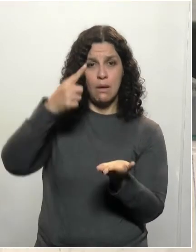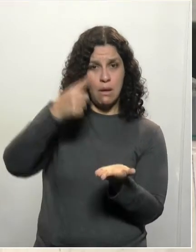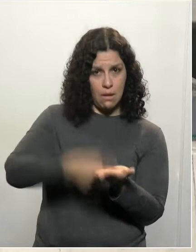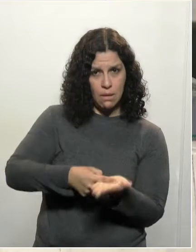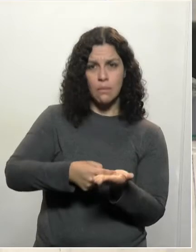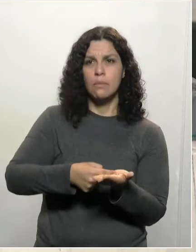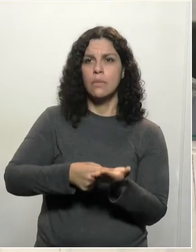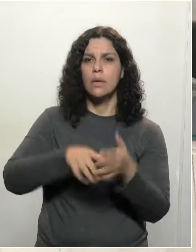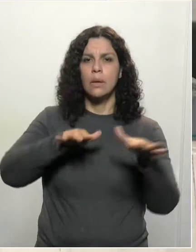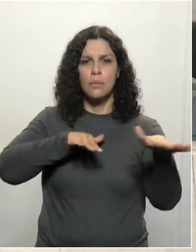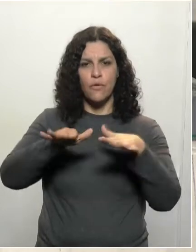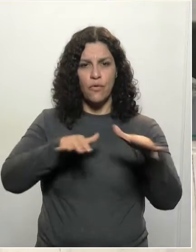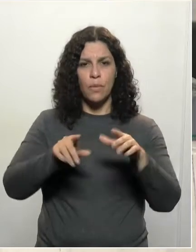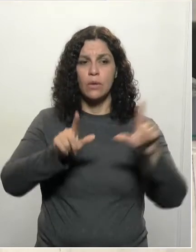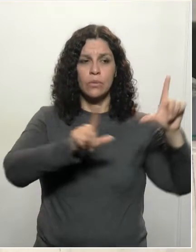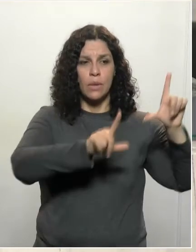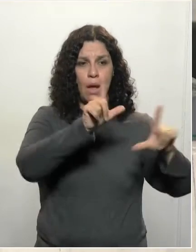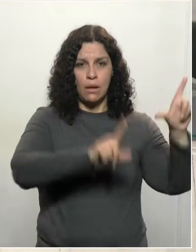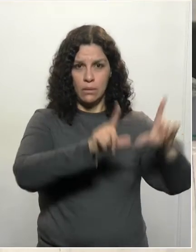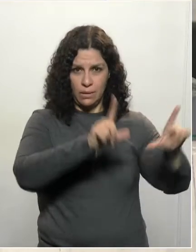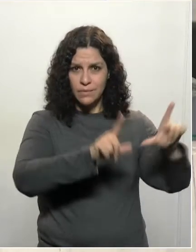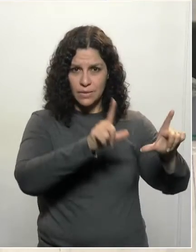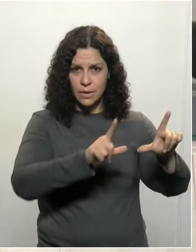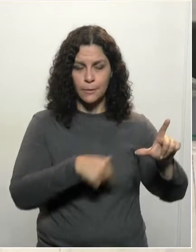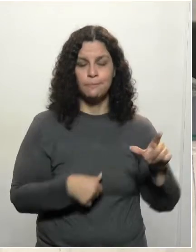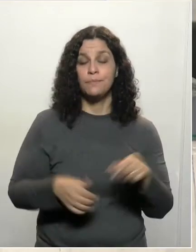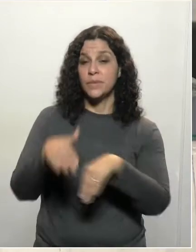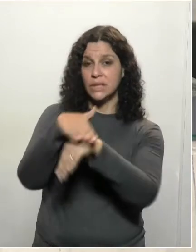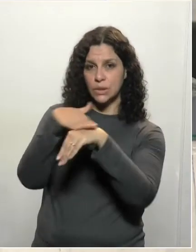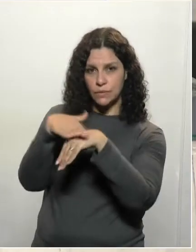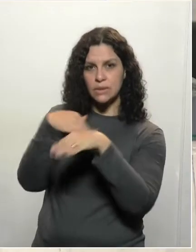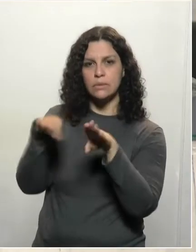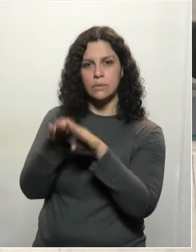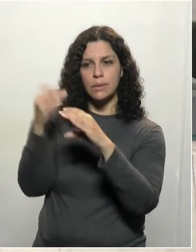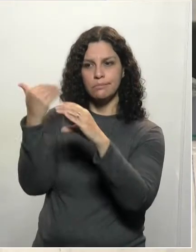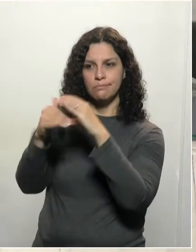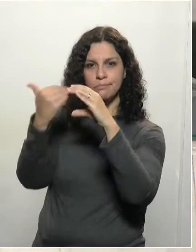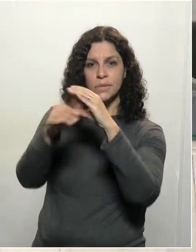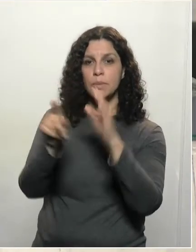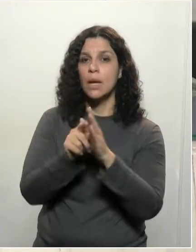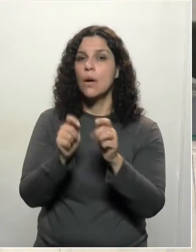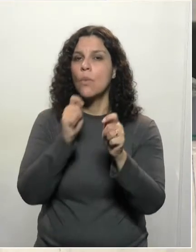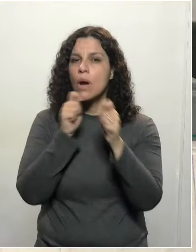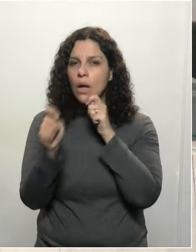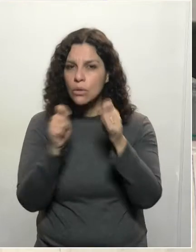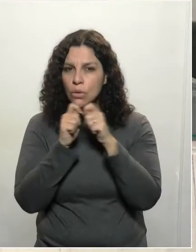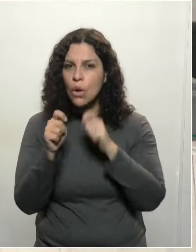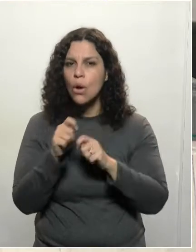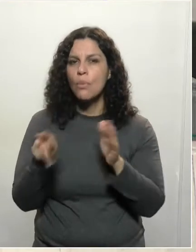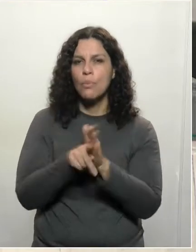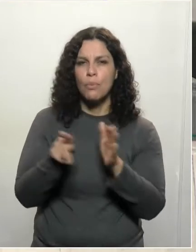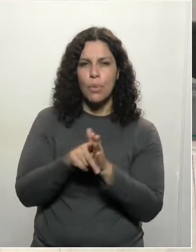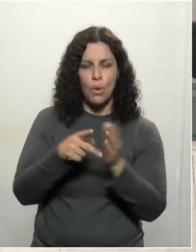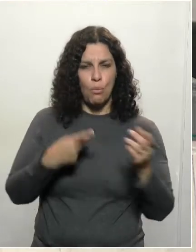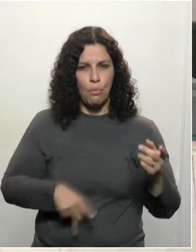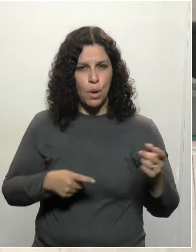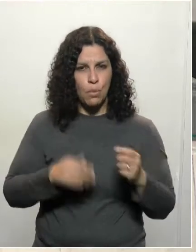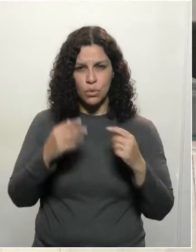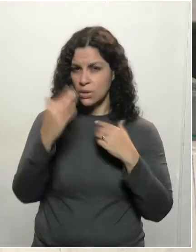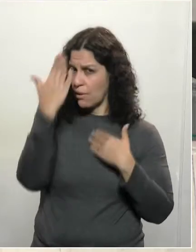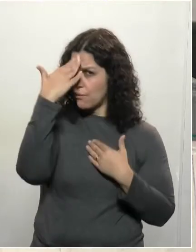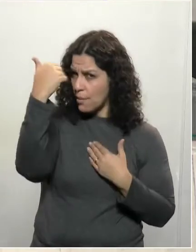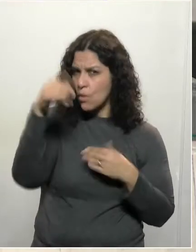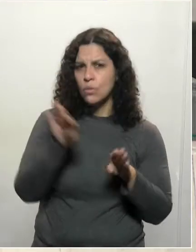para televisões, eu conversei, encaminhei para um cantor sertanejo